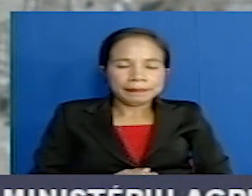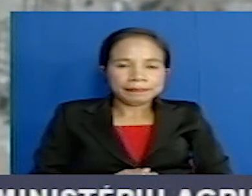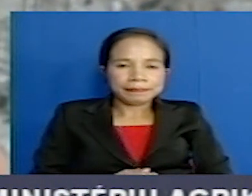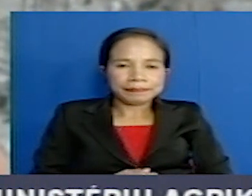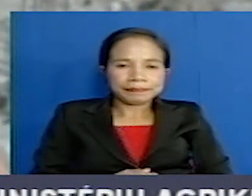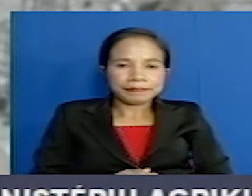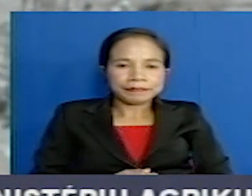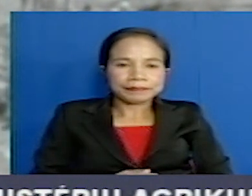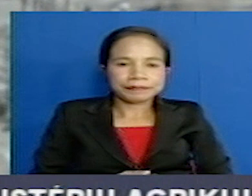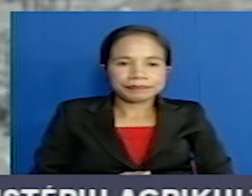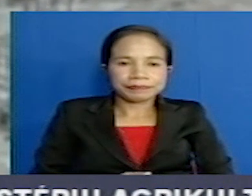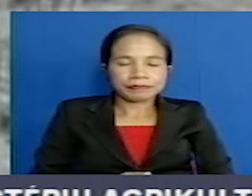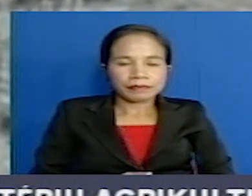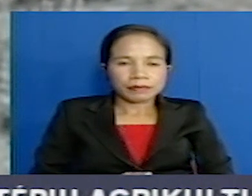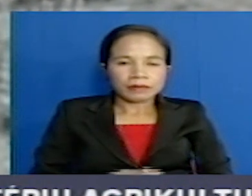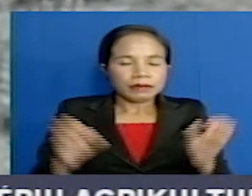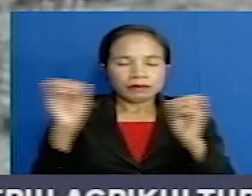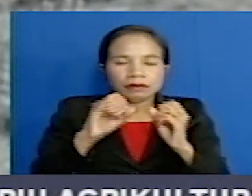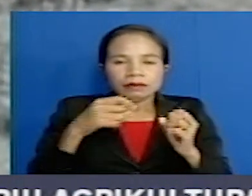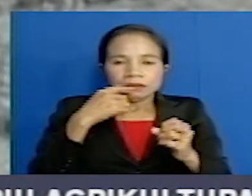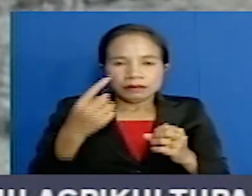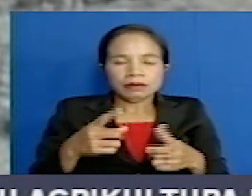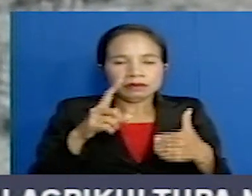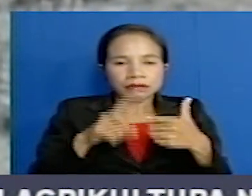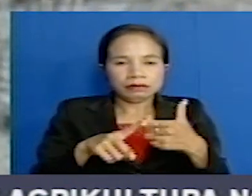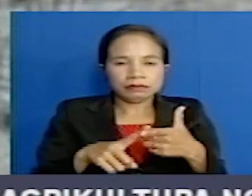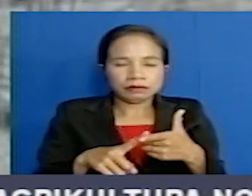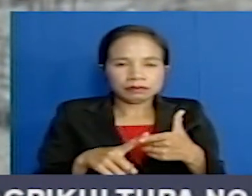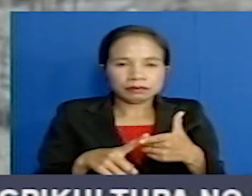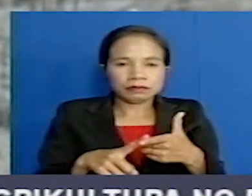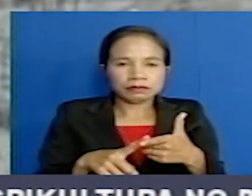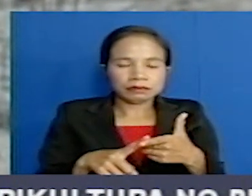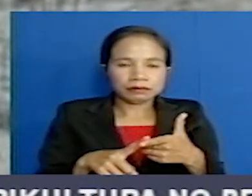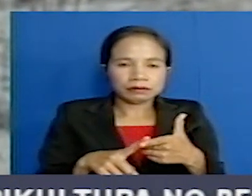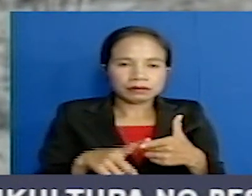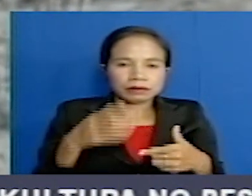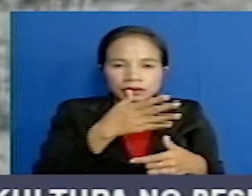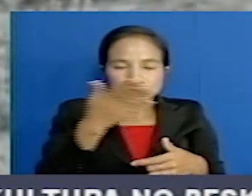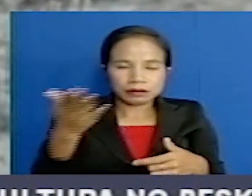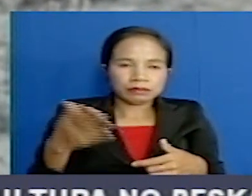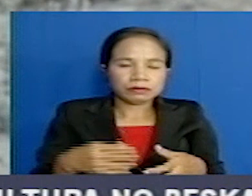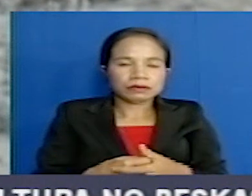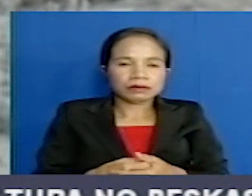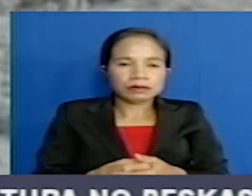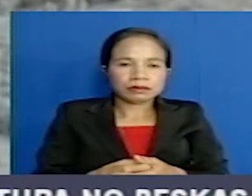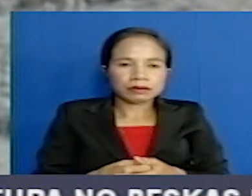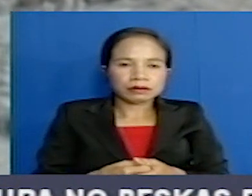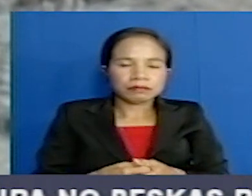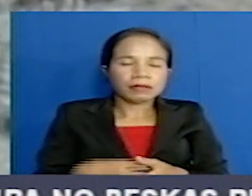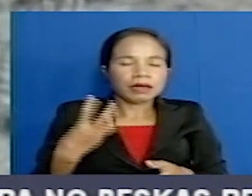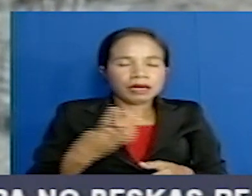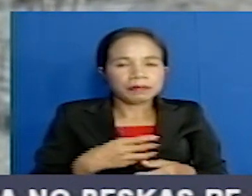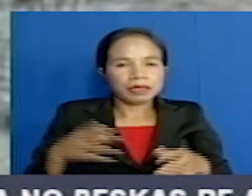Mas ni la tan. Depois ni depois ser jansan ne. Ite pot recurso kari ka reclamação ne ba amni superior